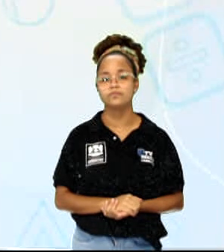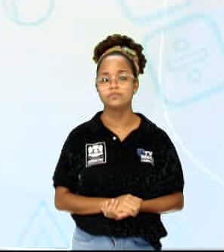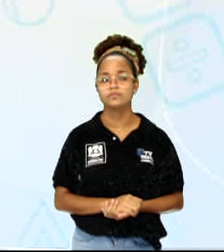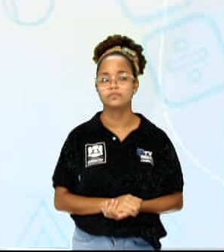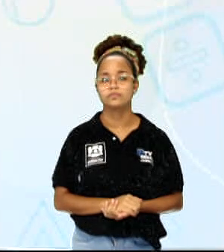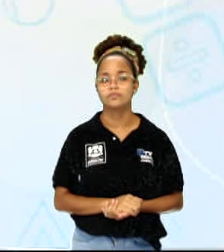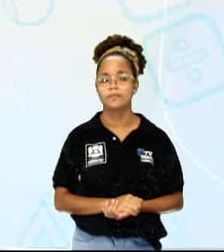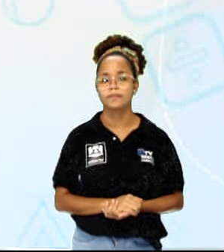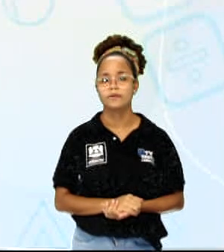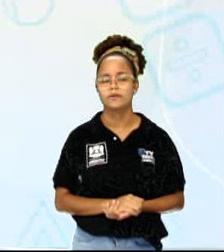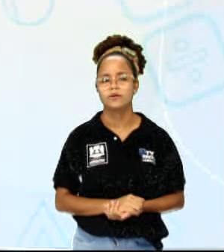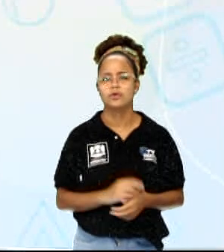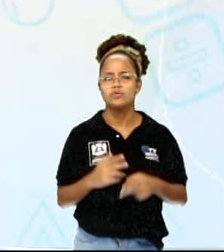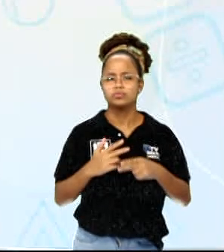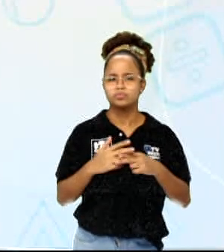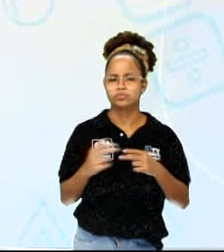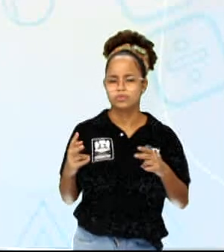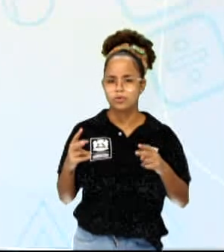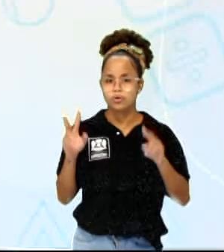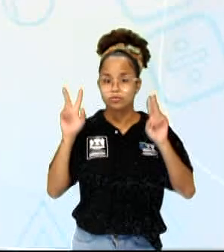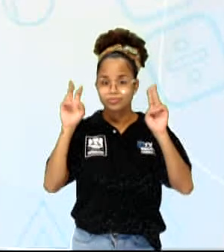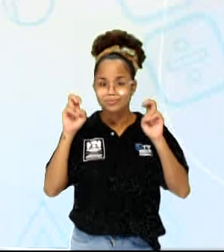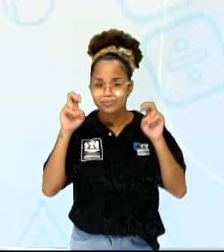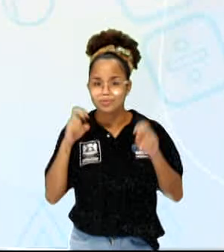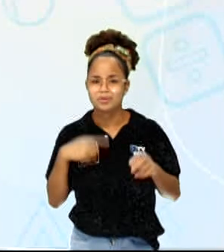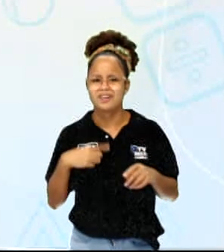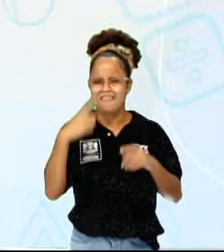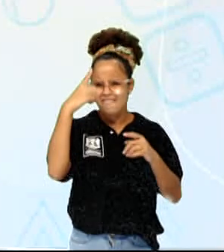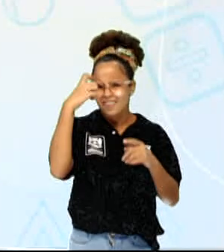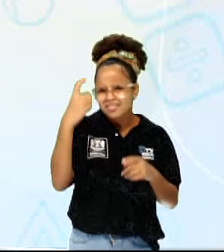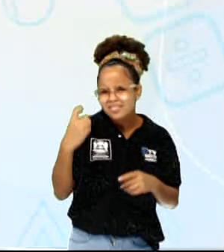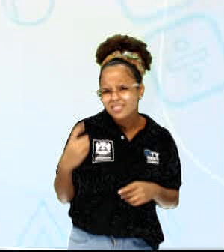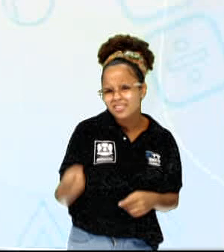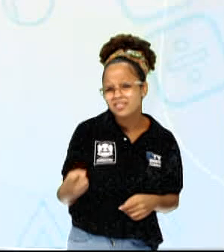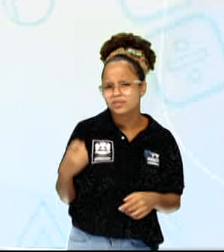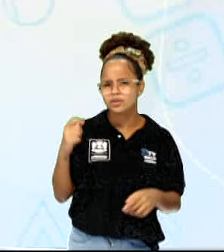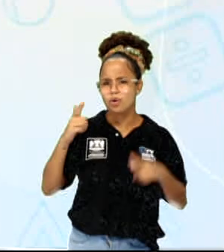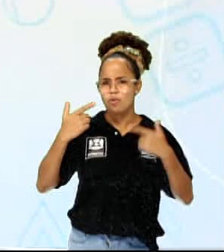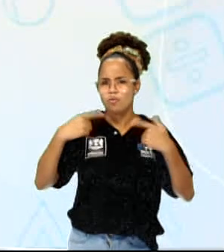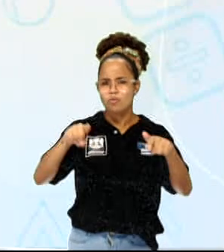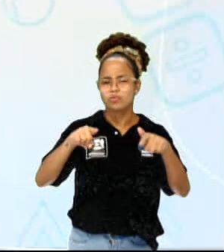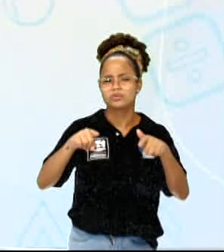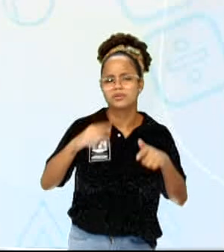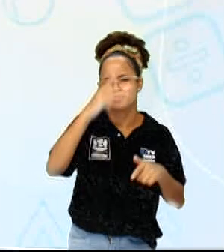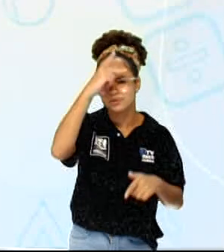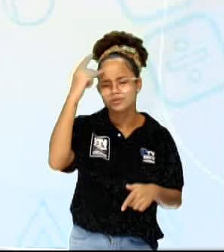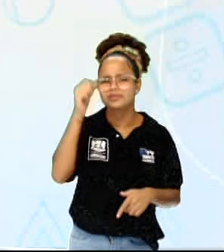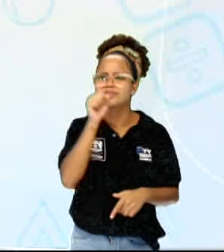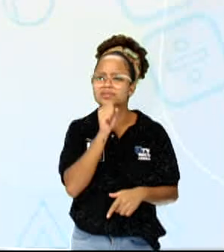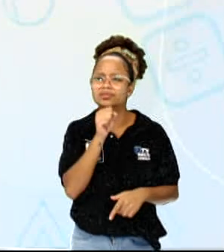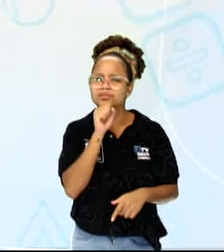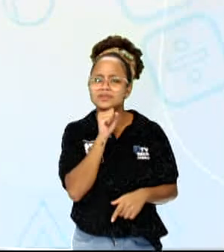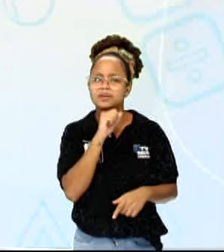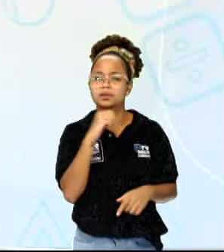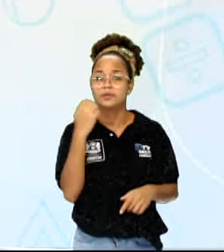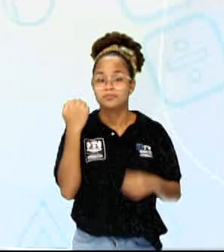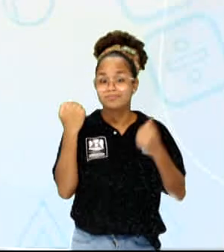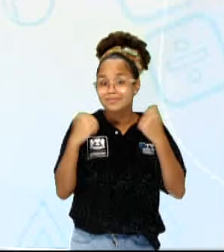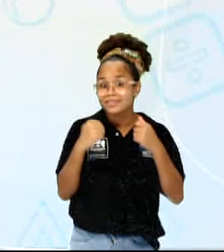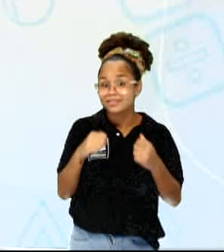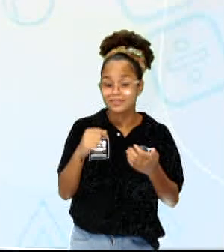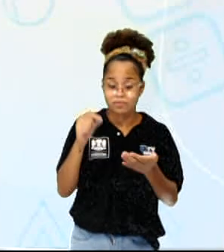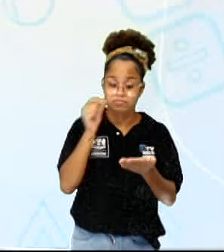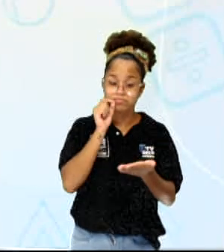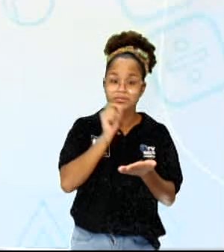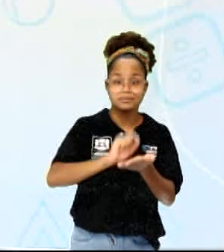Os casos de suspeita ou confirmação de violência praticada contra os idosos serão objeto de notificação